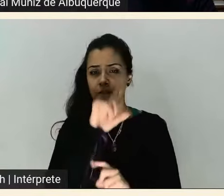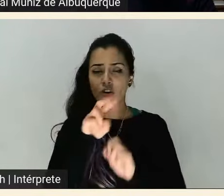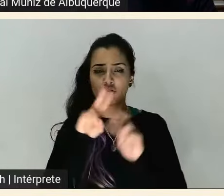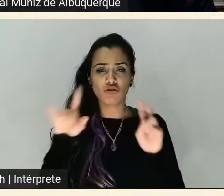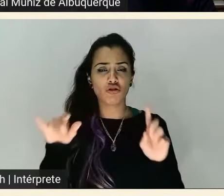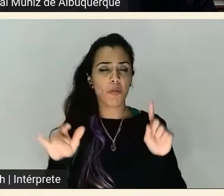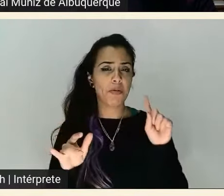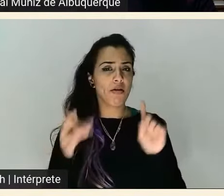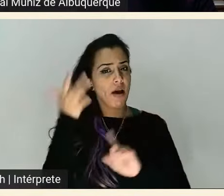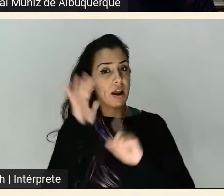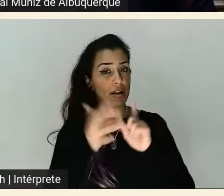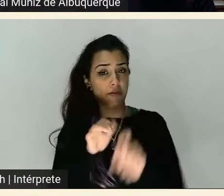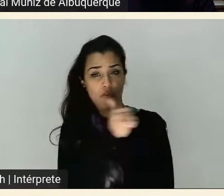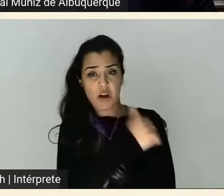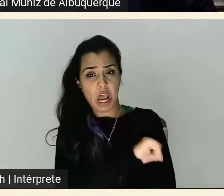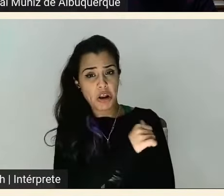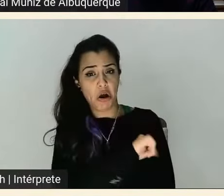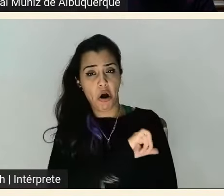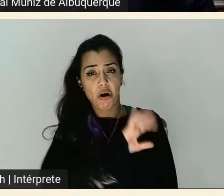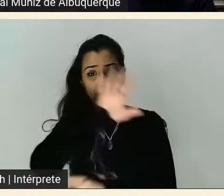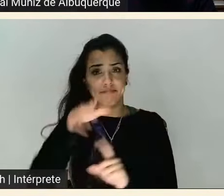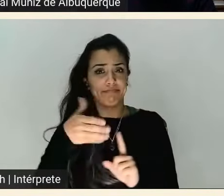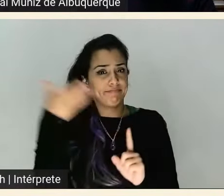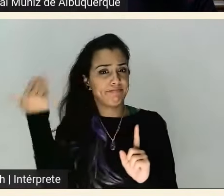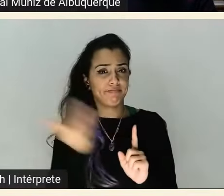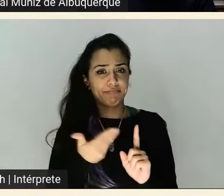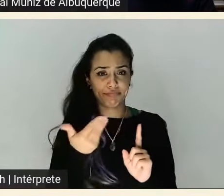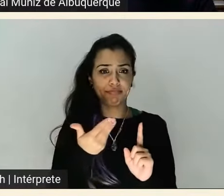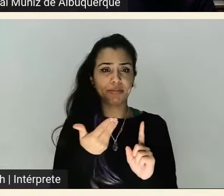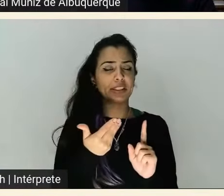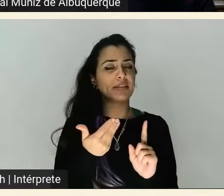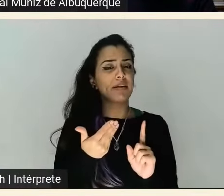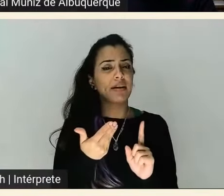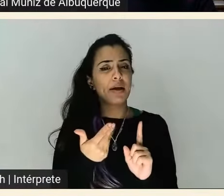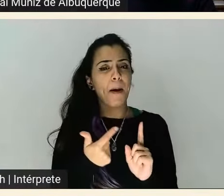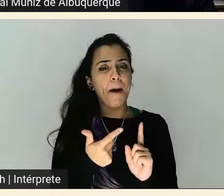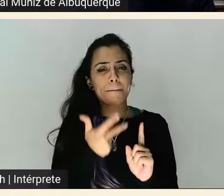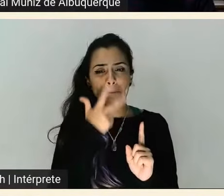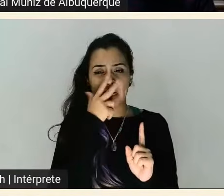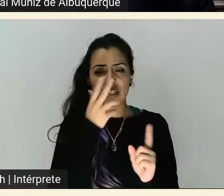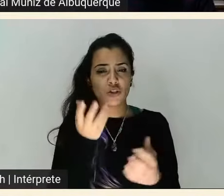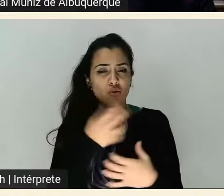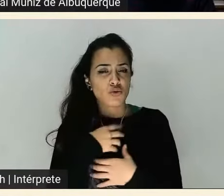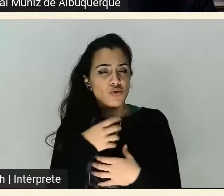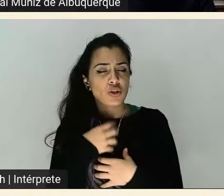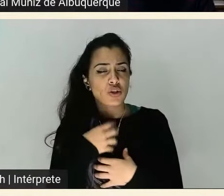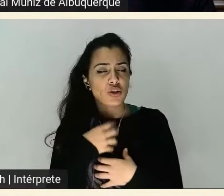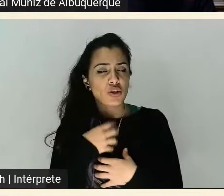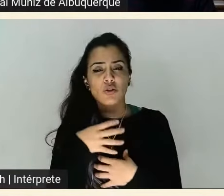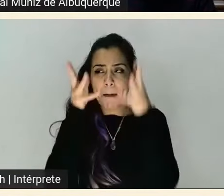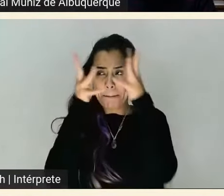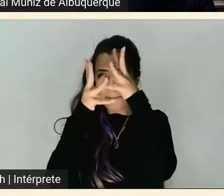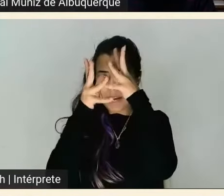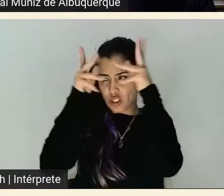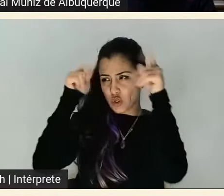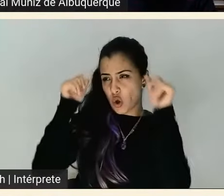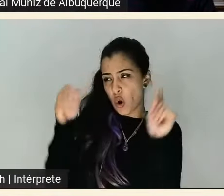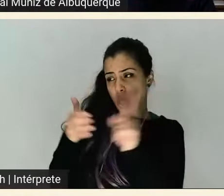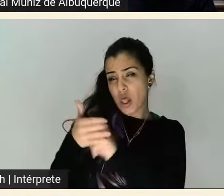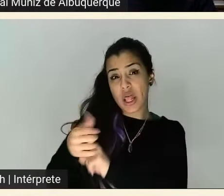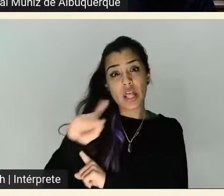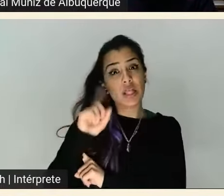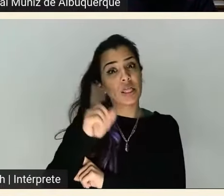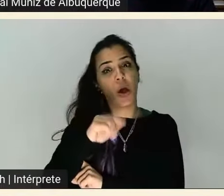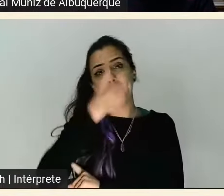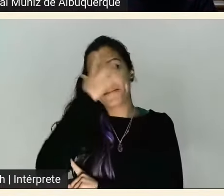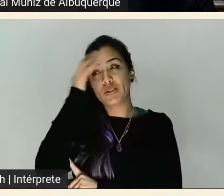Carnaval Carioca, a história do Carnaval Carioca. As pessoas nem ligam a Eneida Amazônia, ligam a Eneida à história do Carnaval